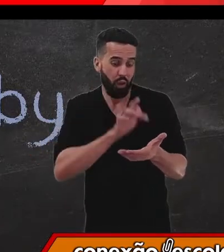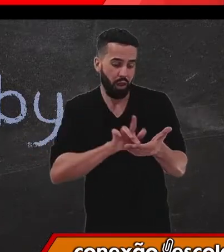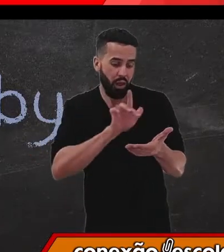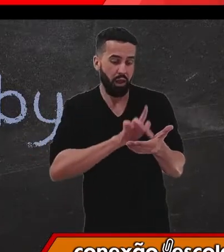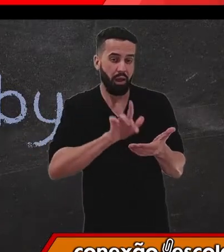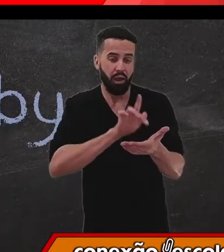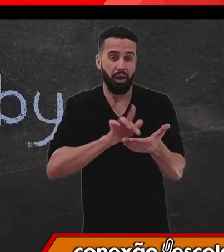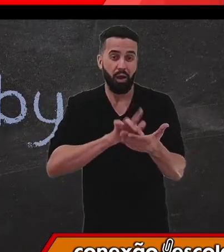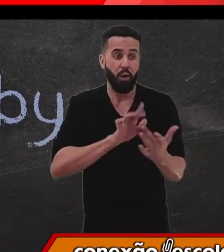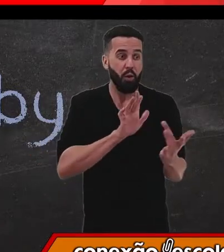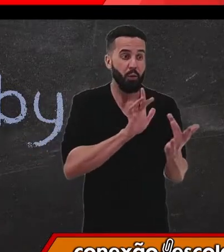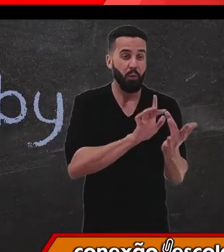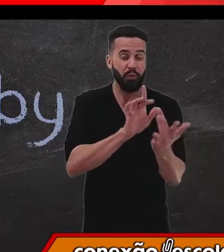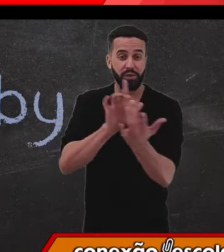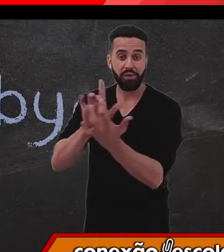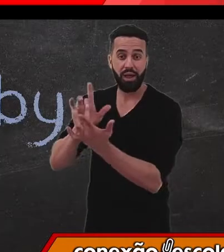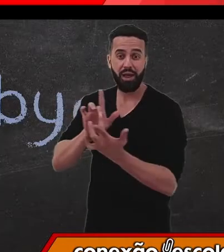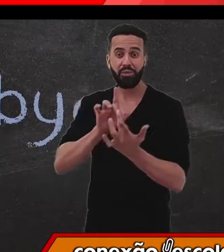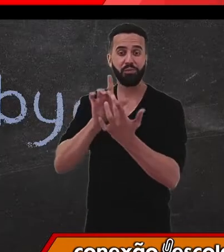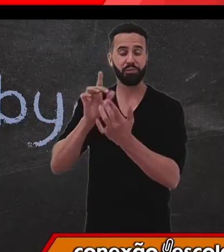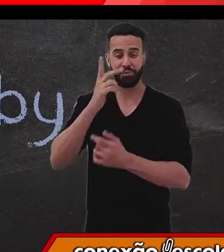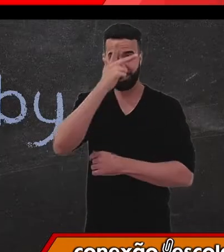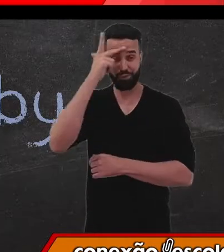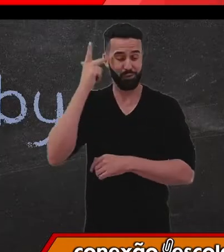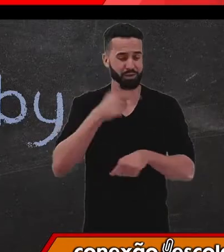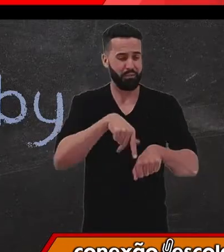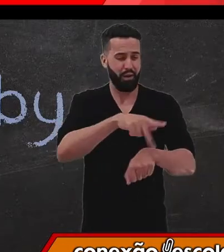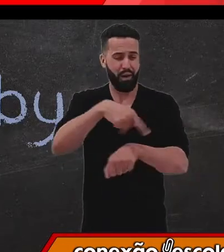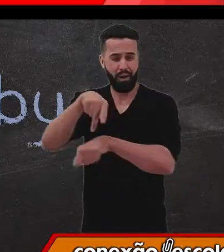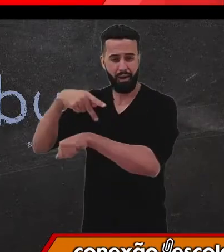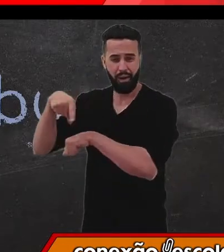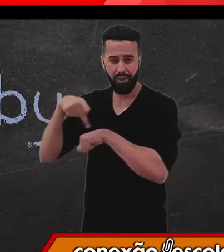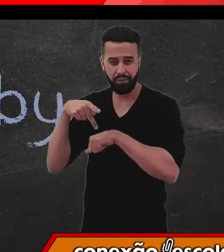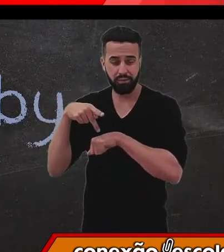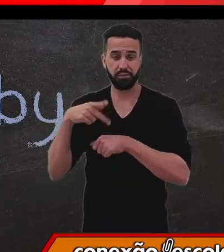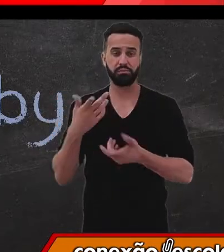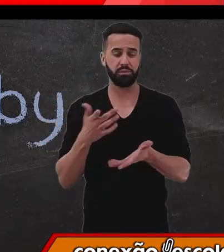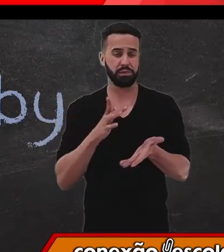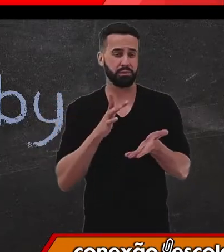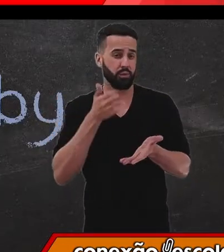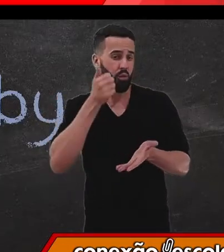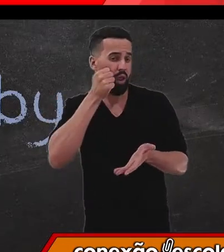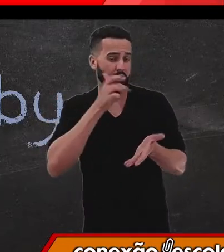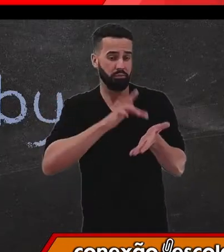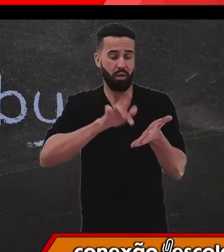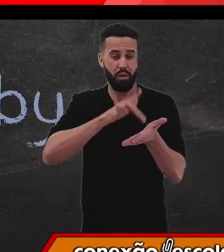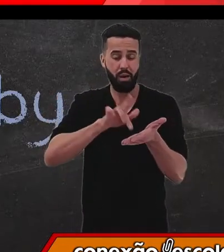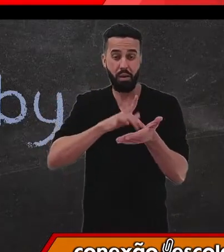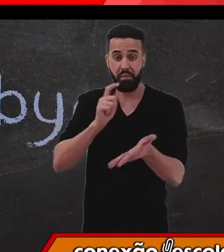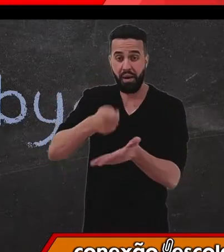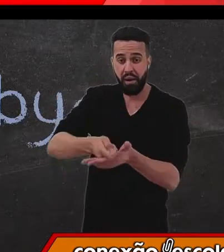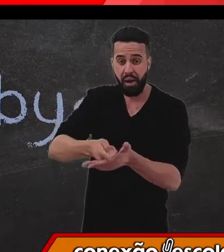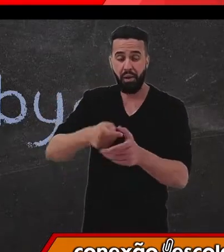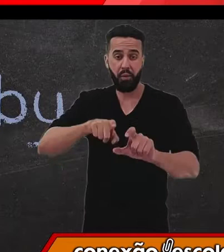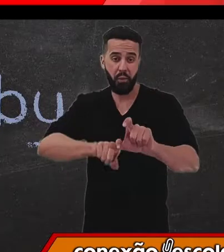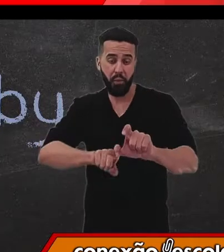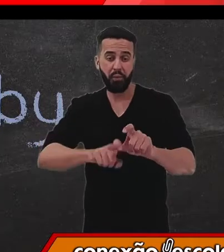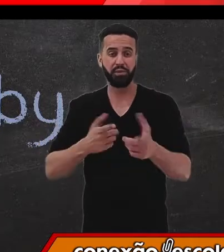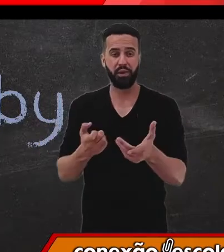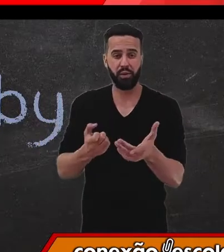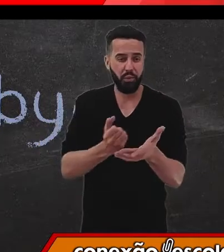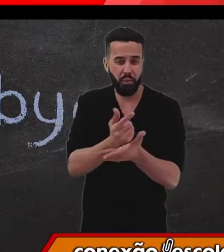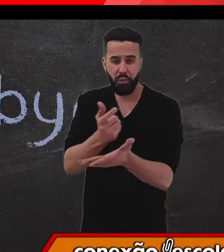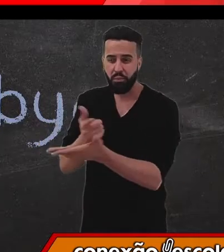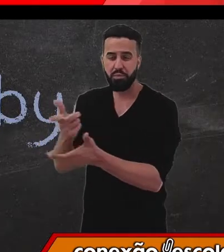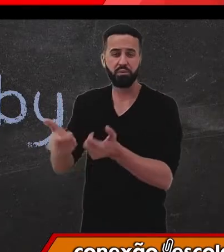diferentes lugares, de diferentes países. Através do celular você consegue pagar suas contas, você consegue realizar uma compra.